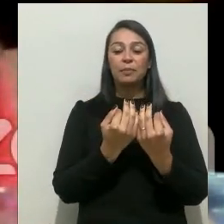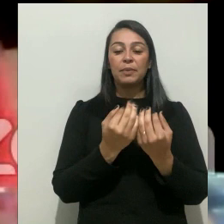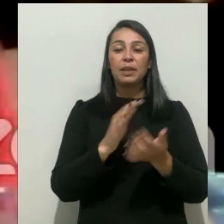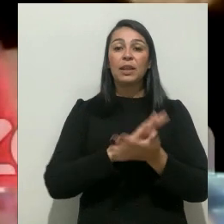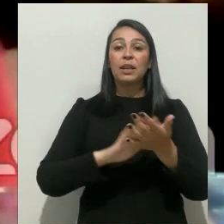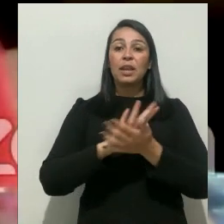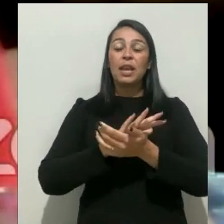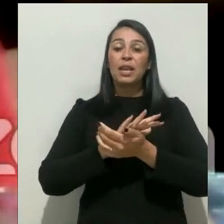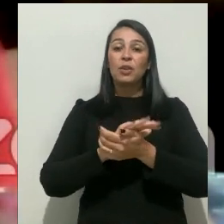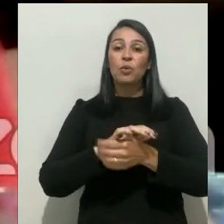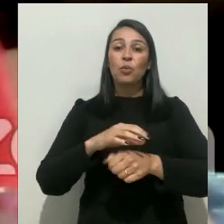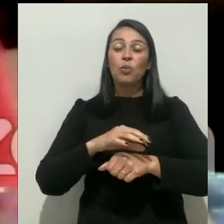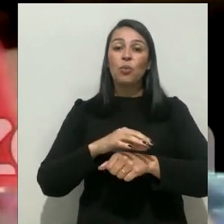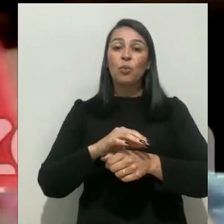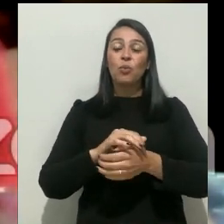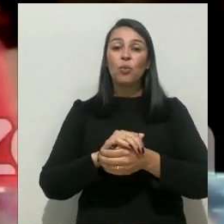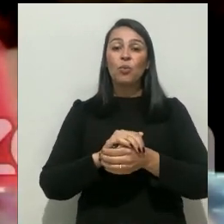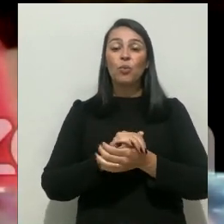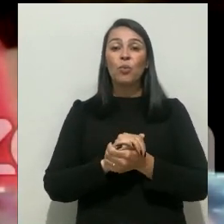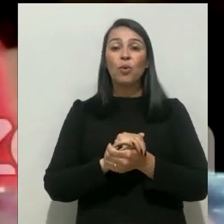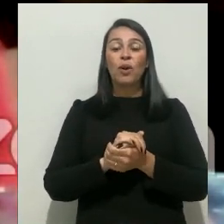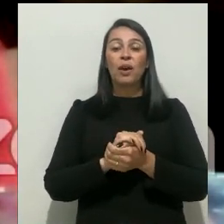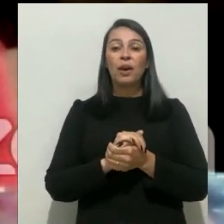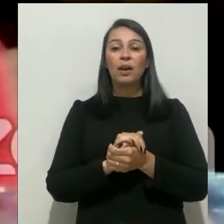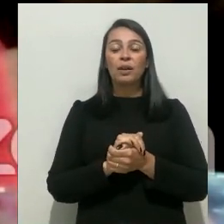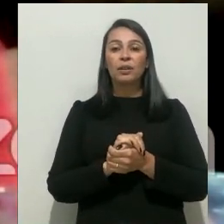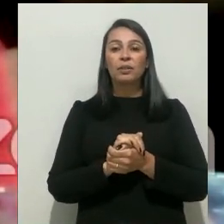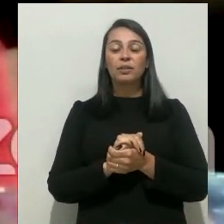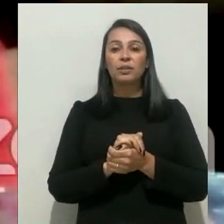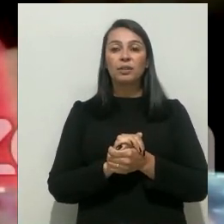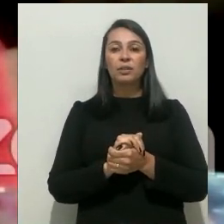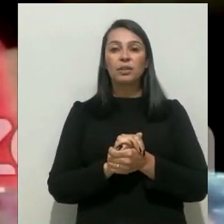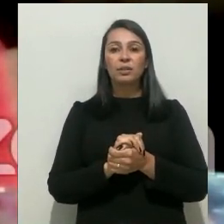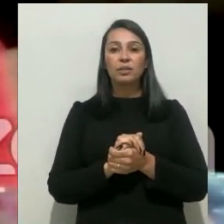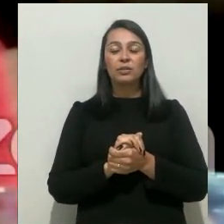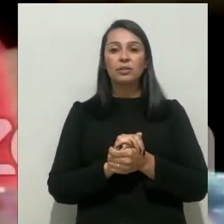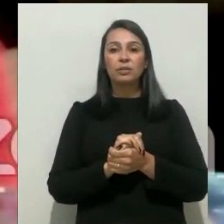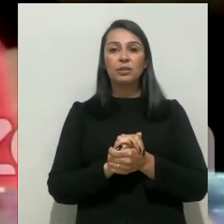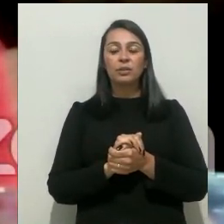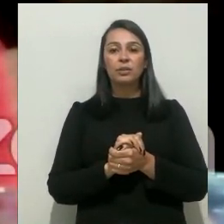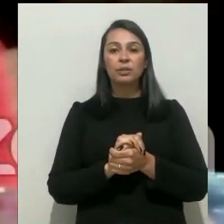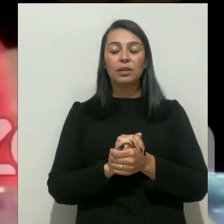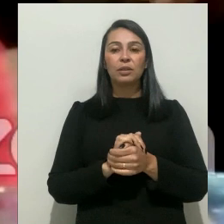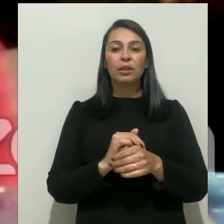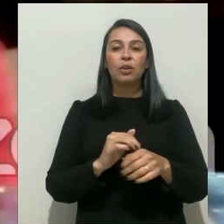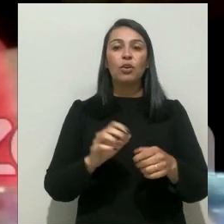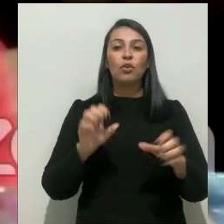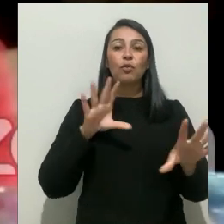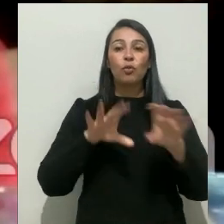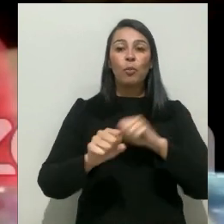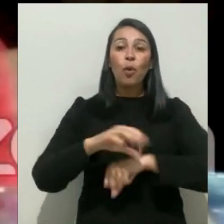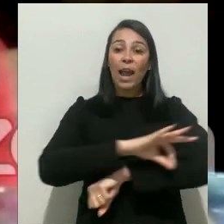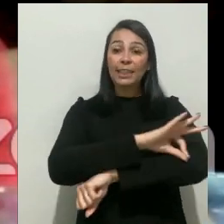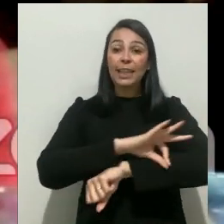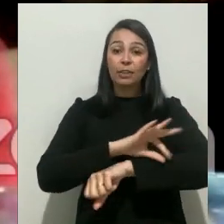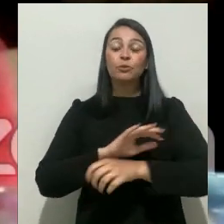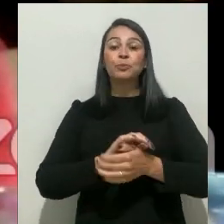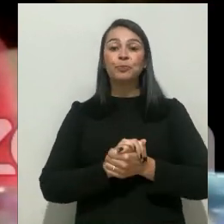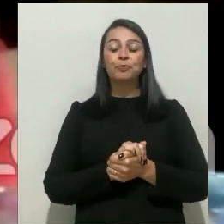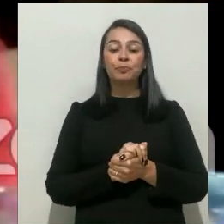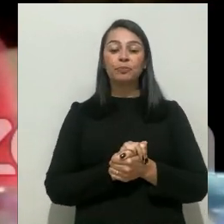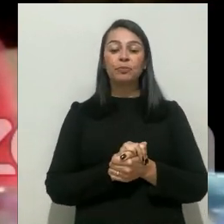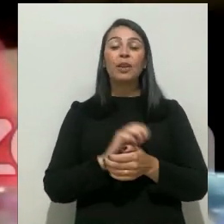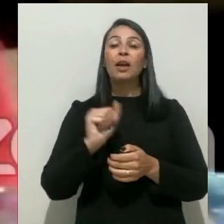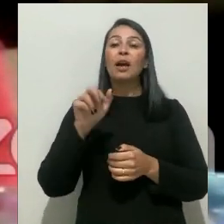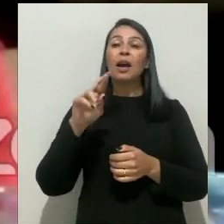nenhum arquiteto foi formado. Mas a minha formação começa de ter nascido e habitado o edifício 127 do